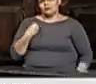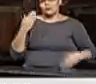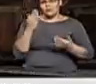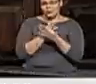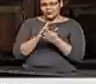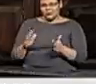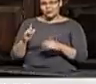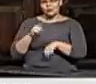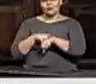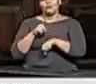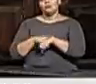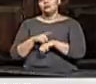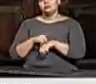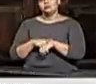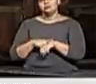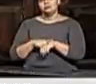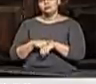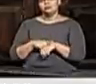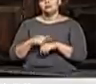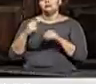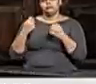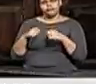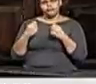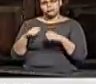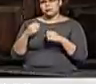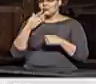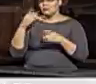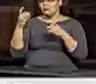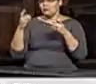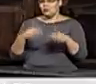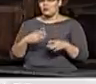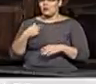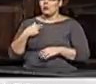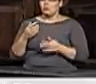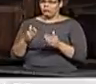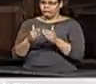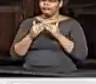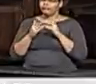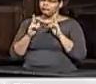E nessa hora você tem que pedir o boné. Eu estou pedindo o meu.